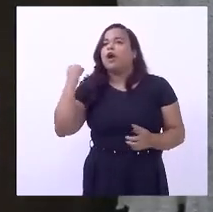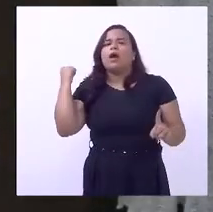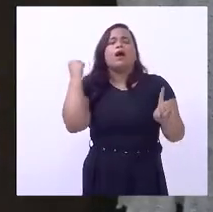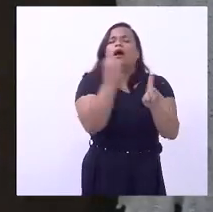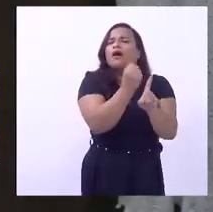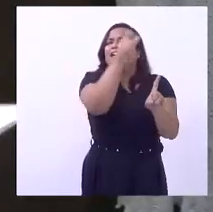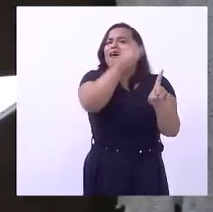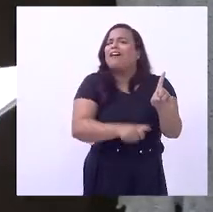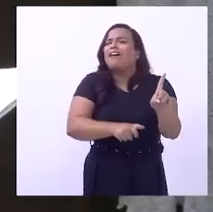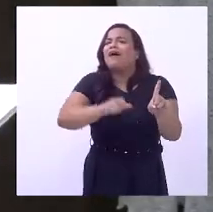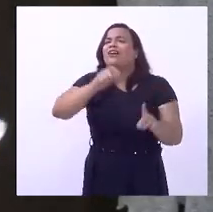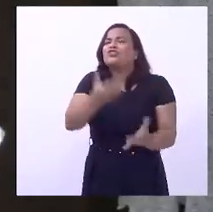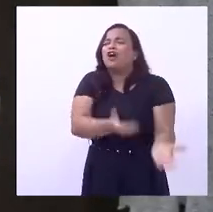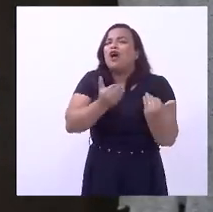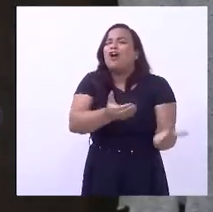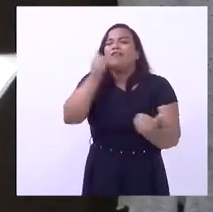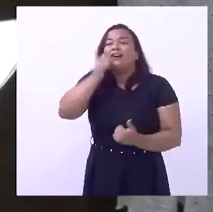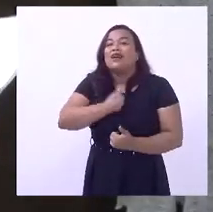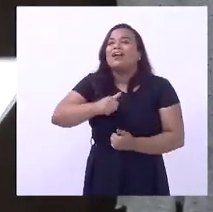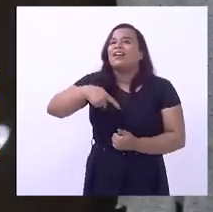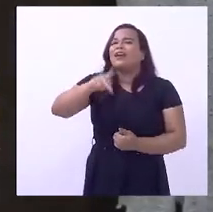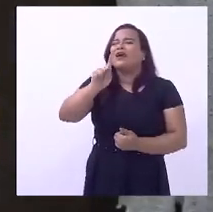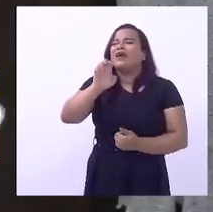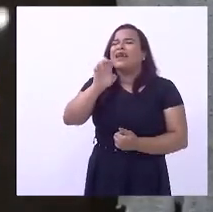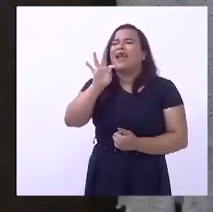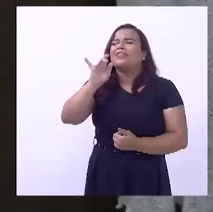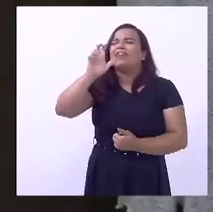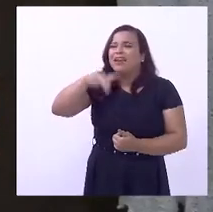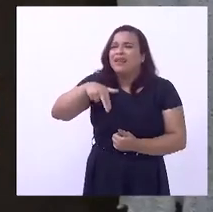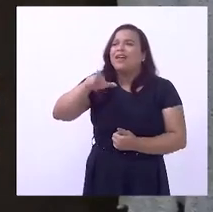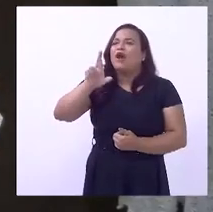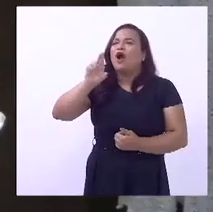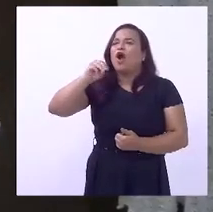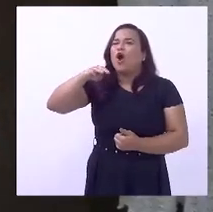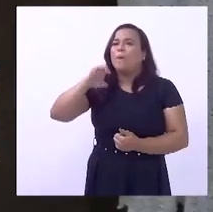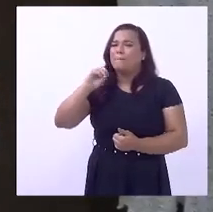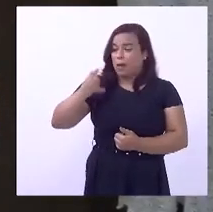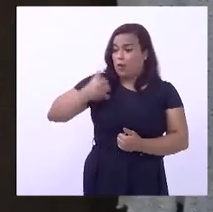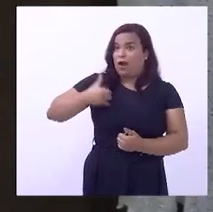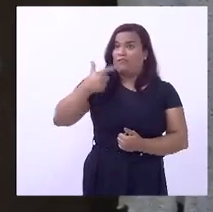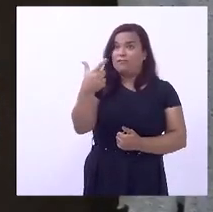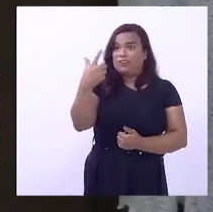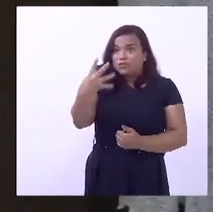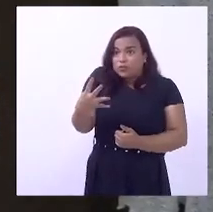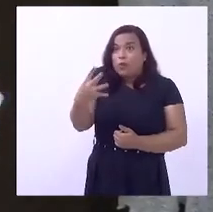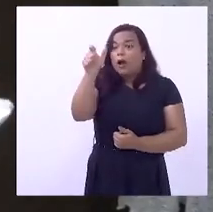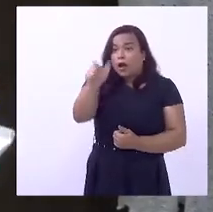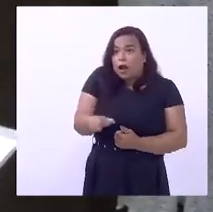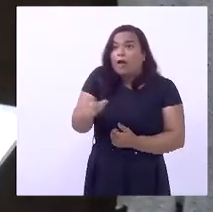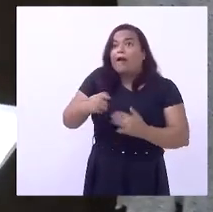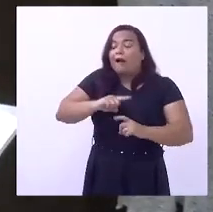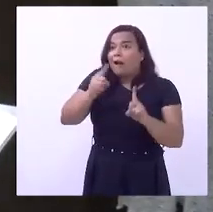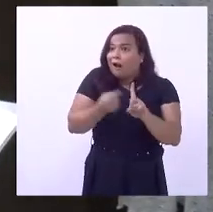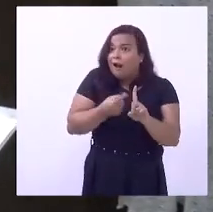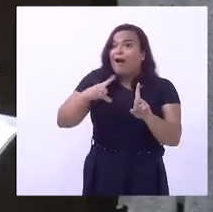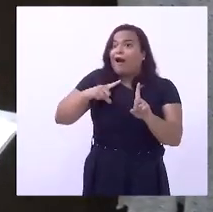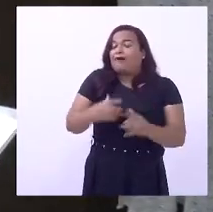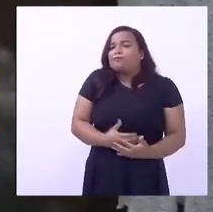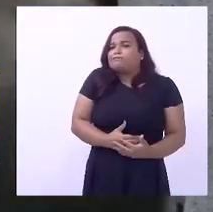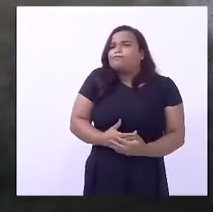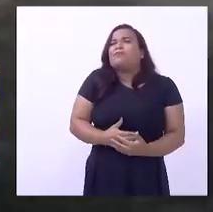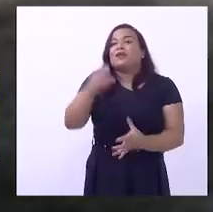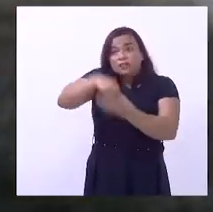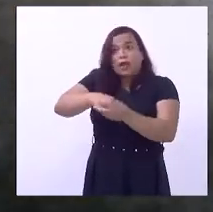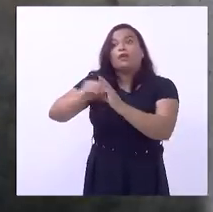Romeu, de 24 anos, grávida, dentro da favela, demonstra que a nossa juventude preta que vive